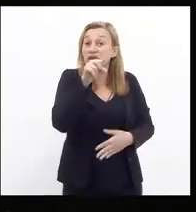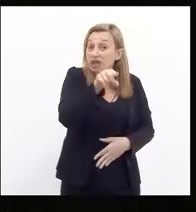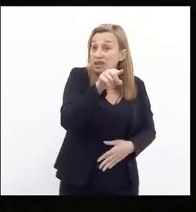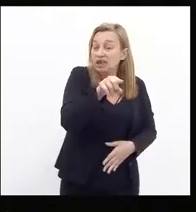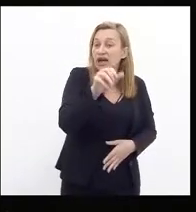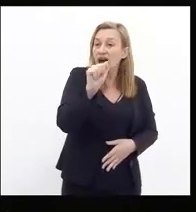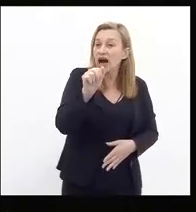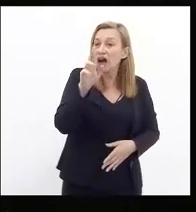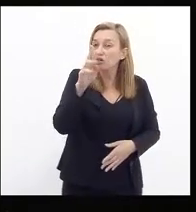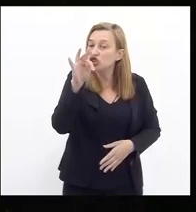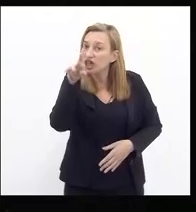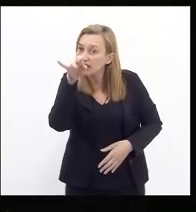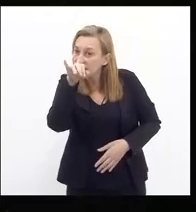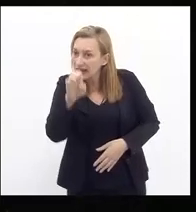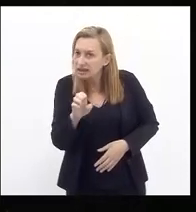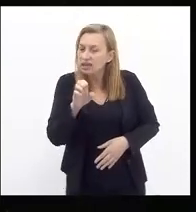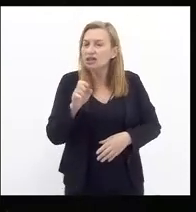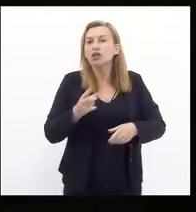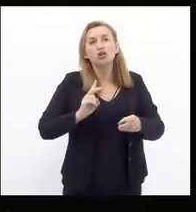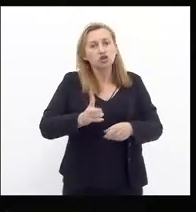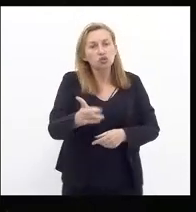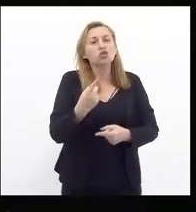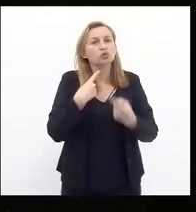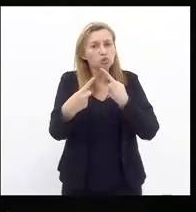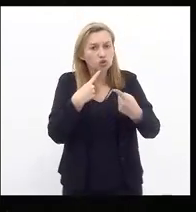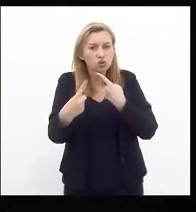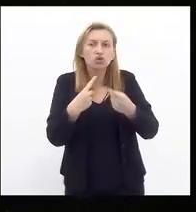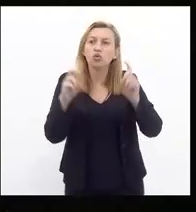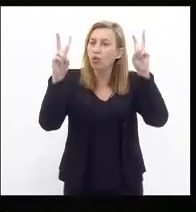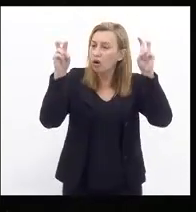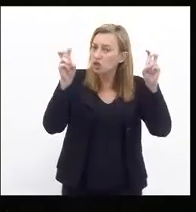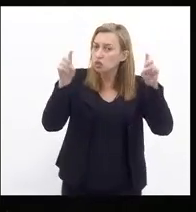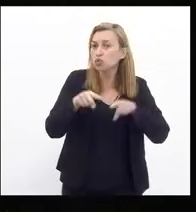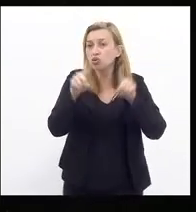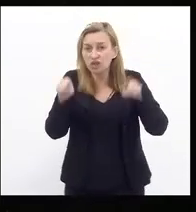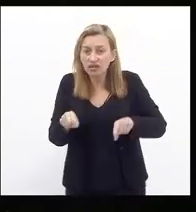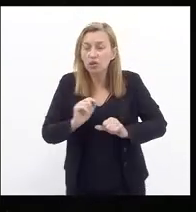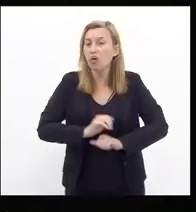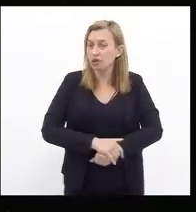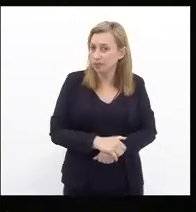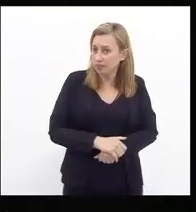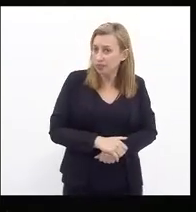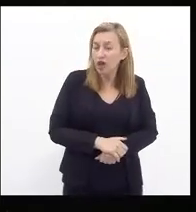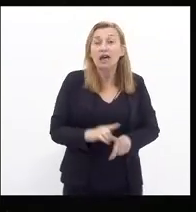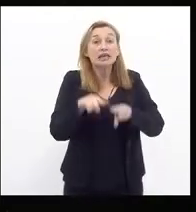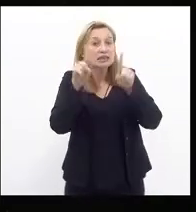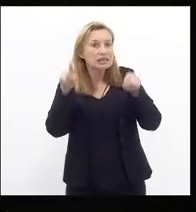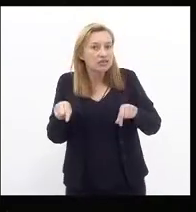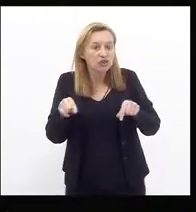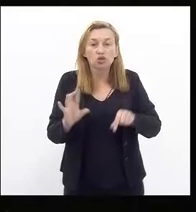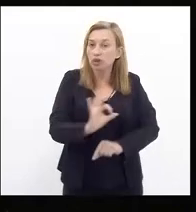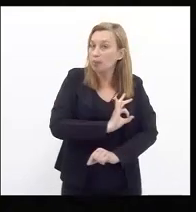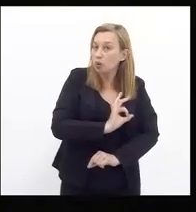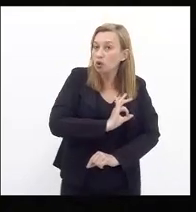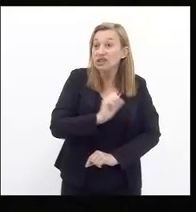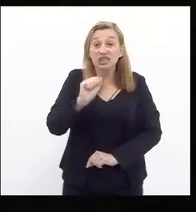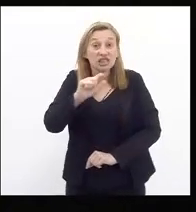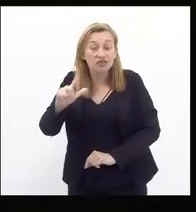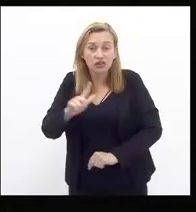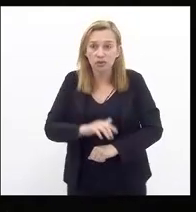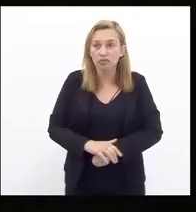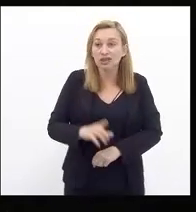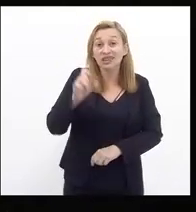austeridade mas ainda estamos discutindo né A questão de servidores dos servidores da Polícia Civil